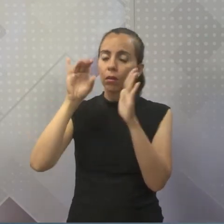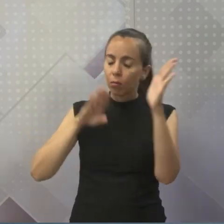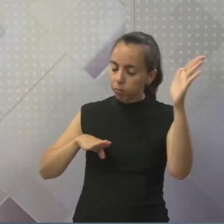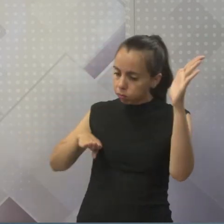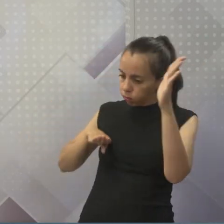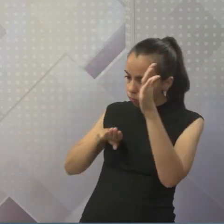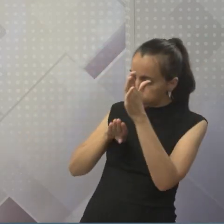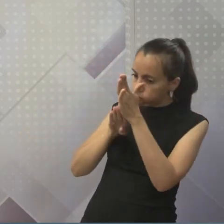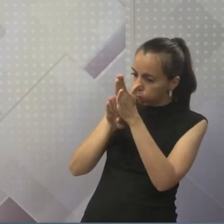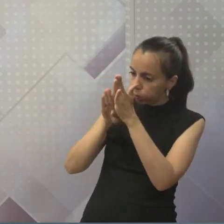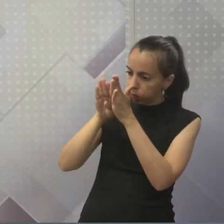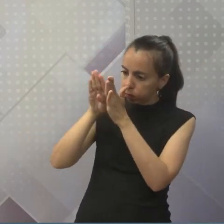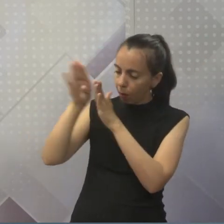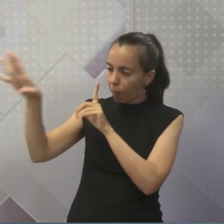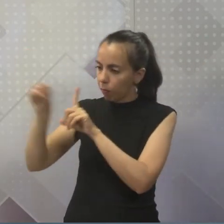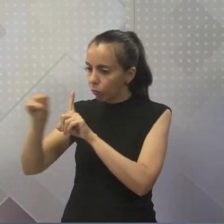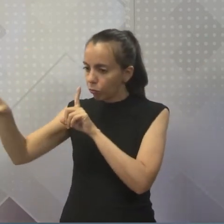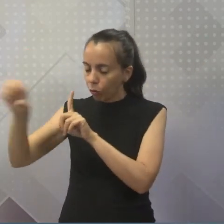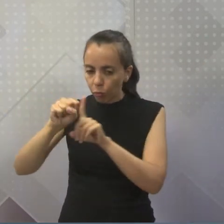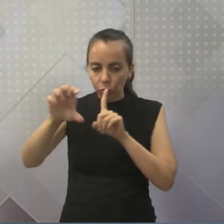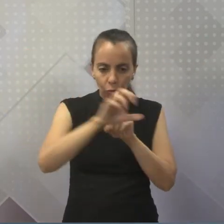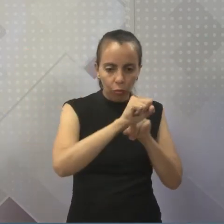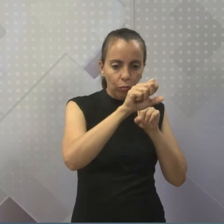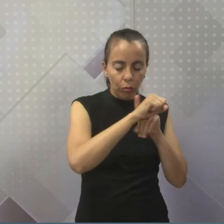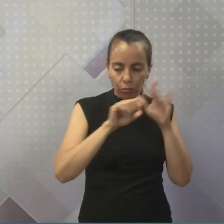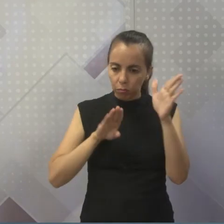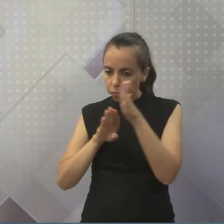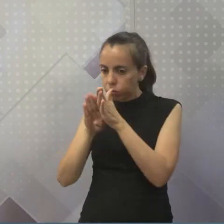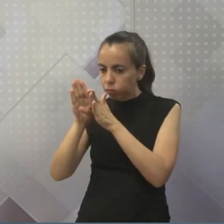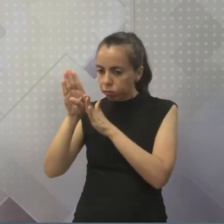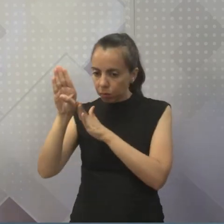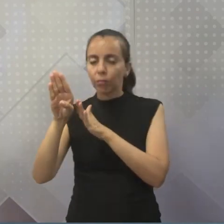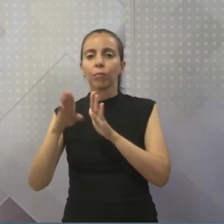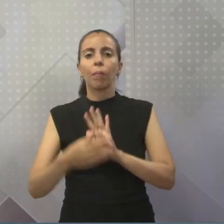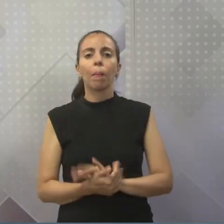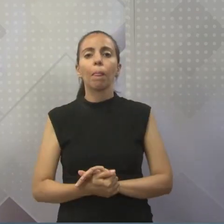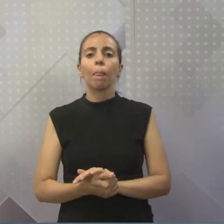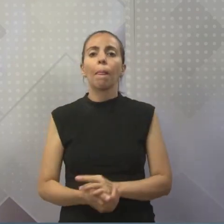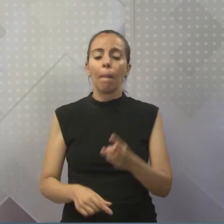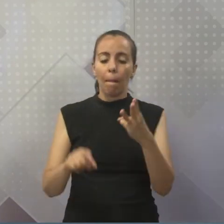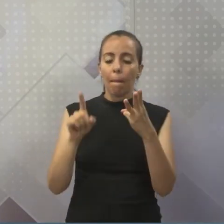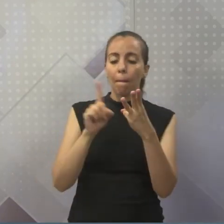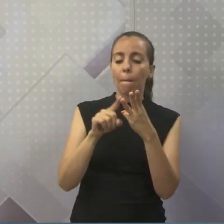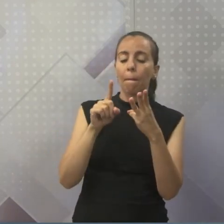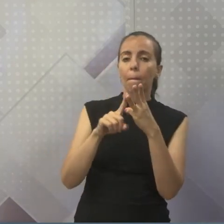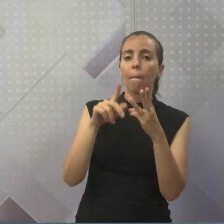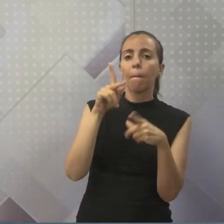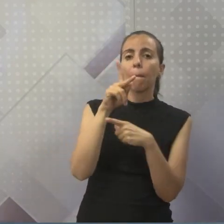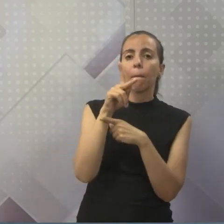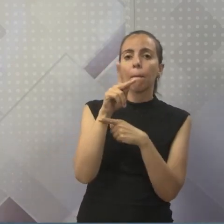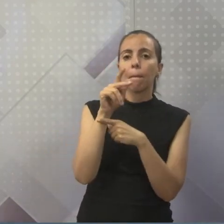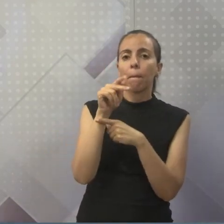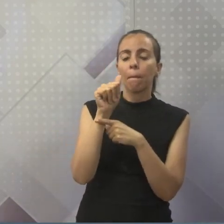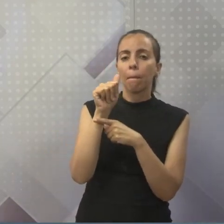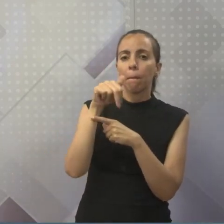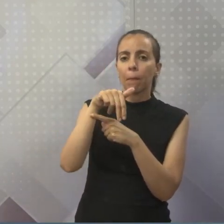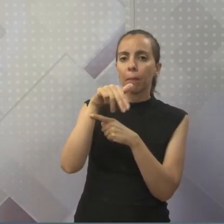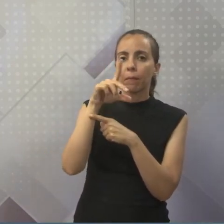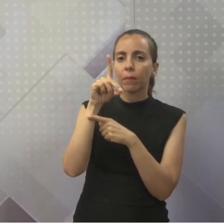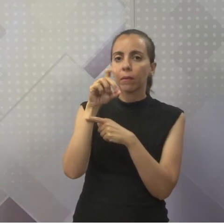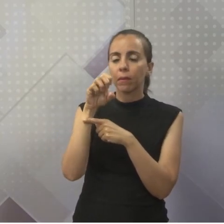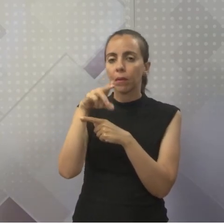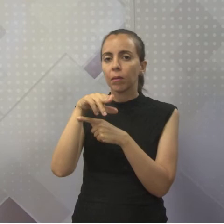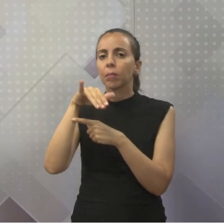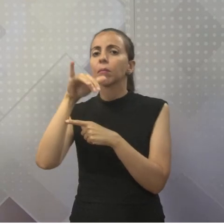aumentam além do esperado, a gente chama de epidemia. E pandemia, professor? Todo mundo fala da pandemia do